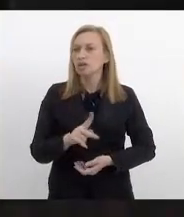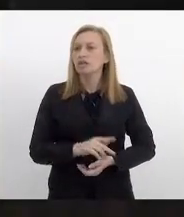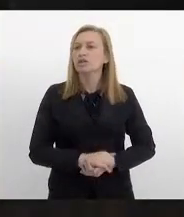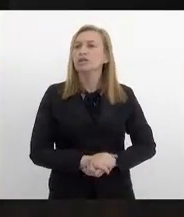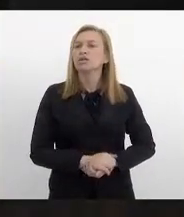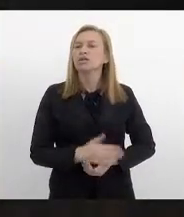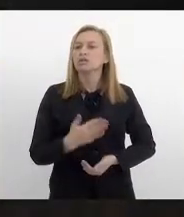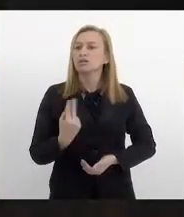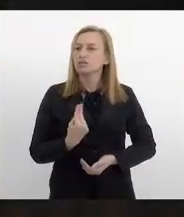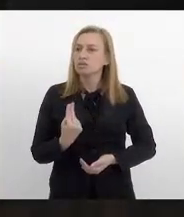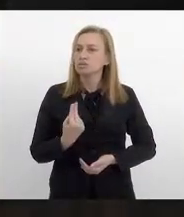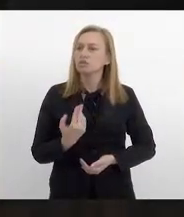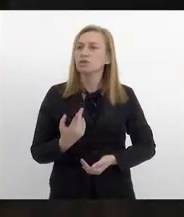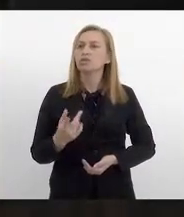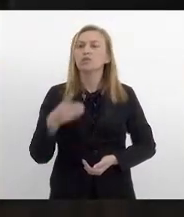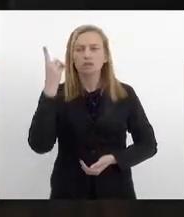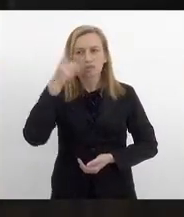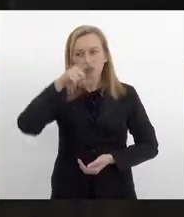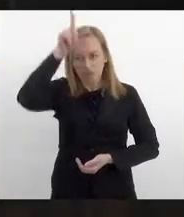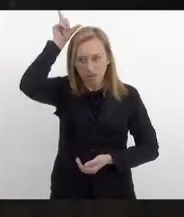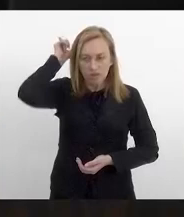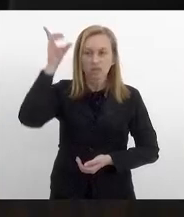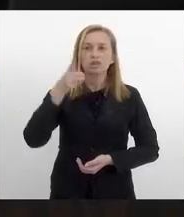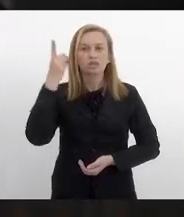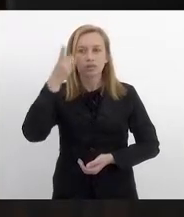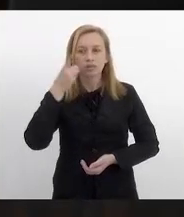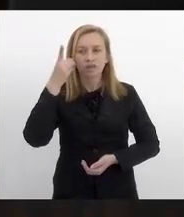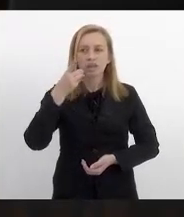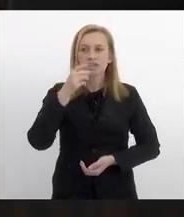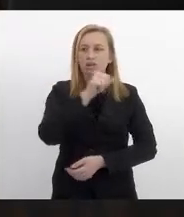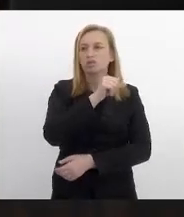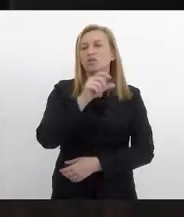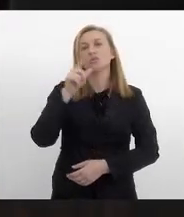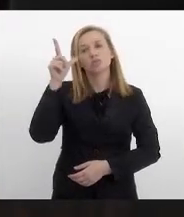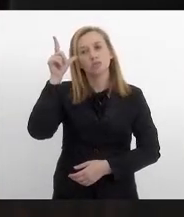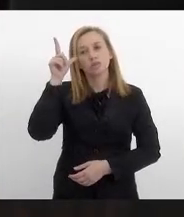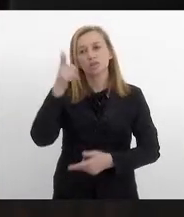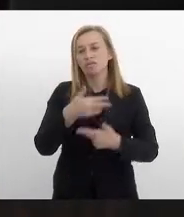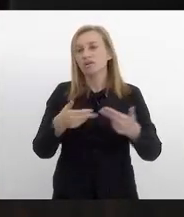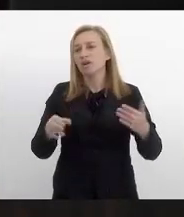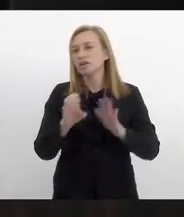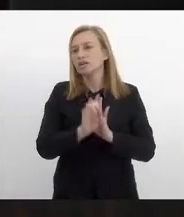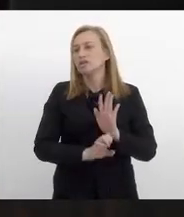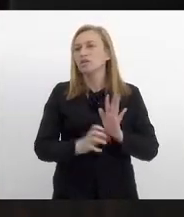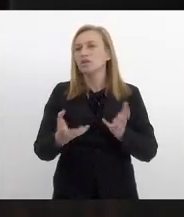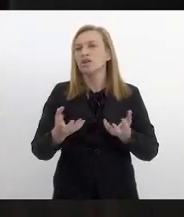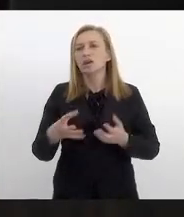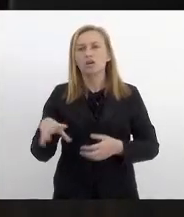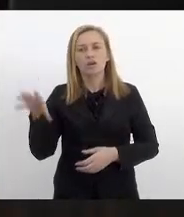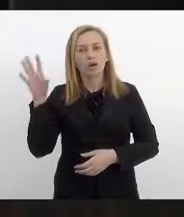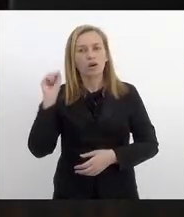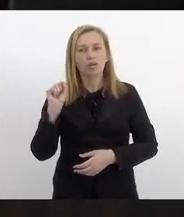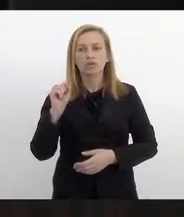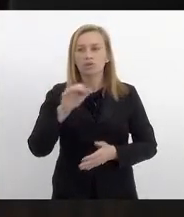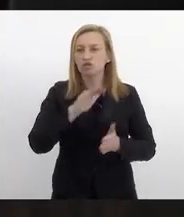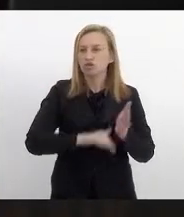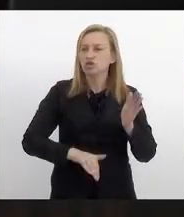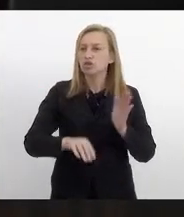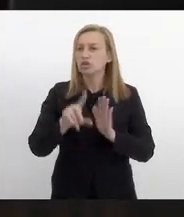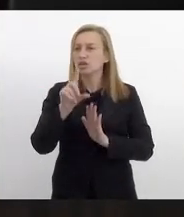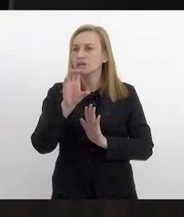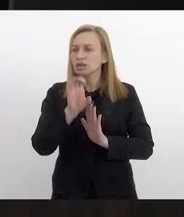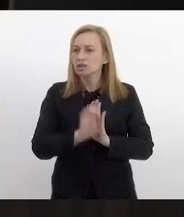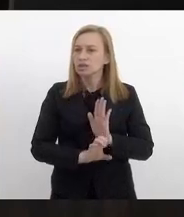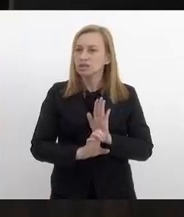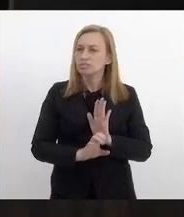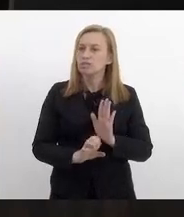de minha autoria, do deputado Luiz Paulo e da deputada Lucinha, várias emendas. Então, quero ouvir, eu retiro as emendas, quero para